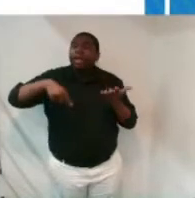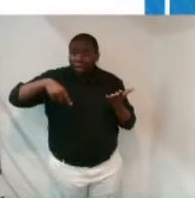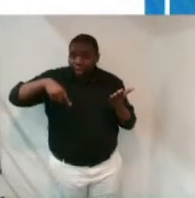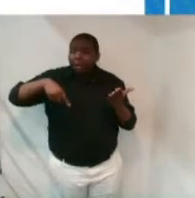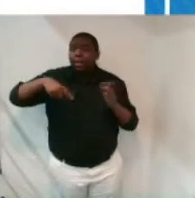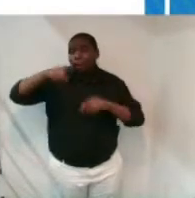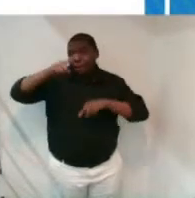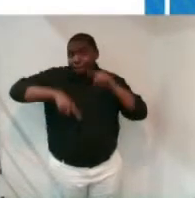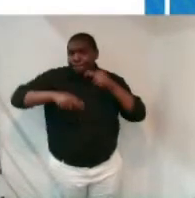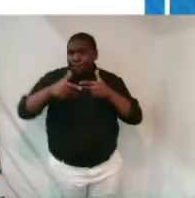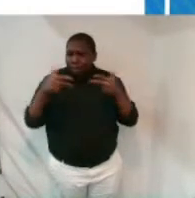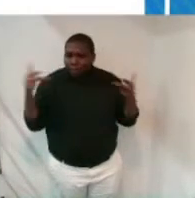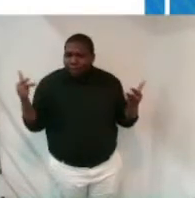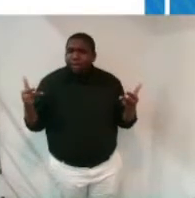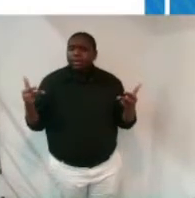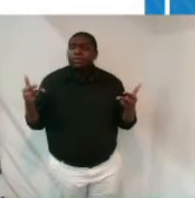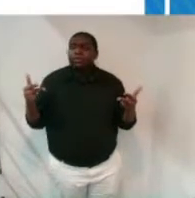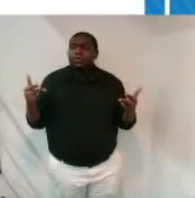tem